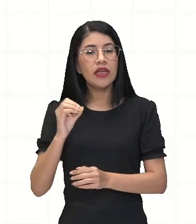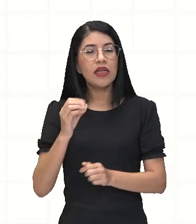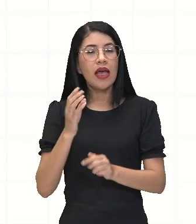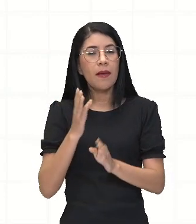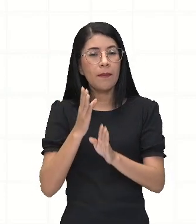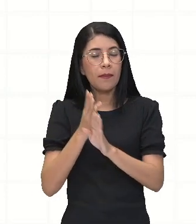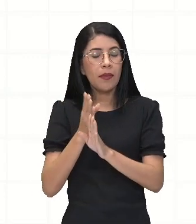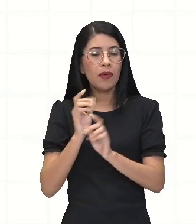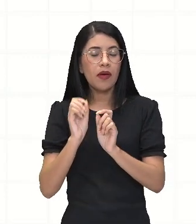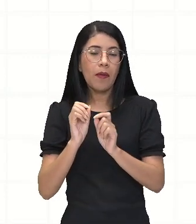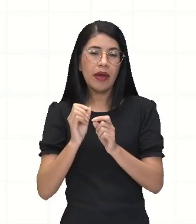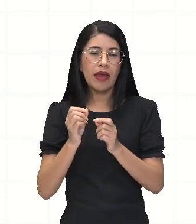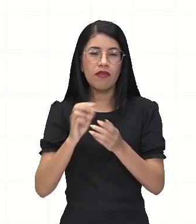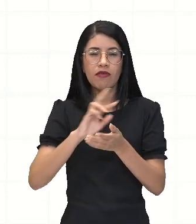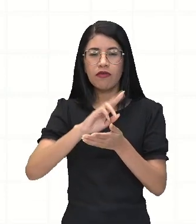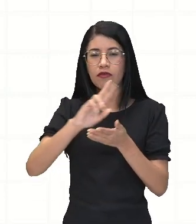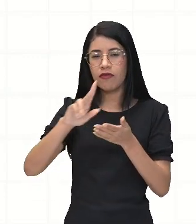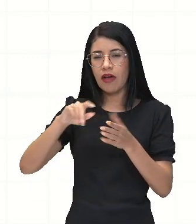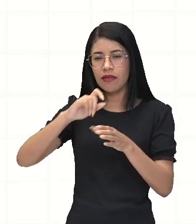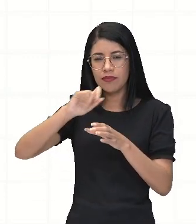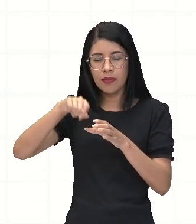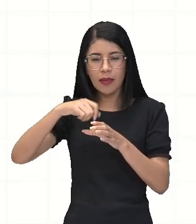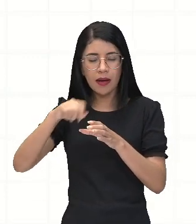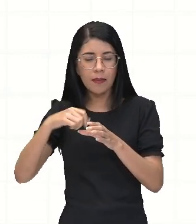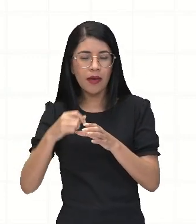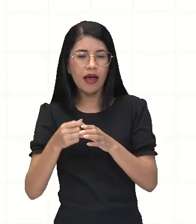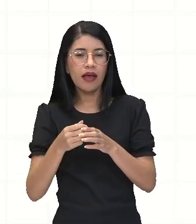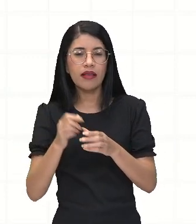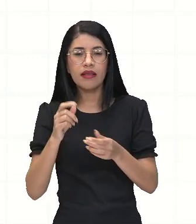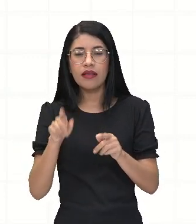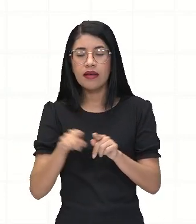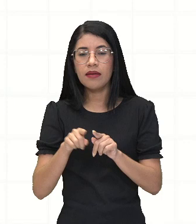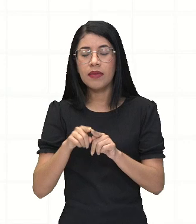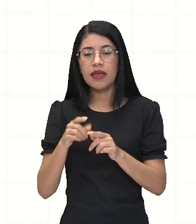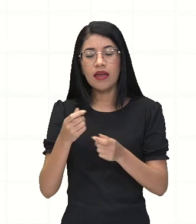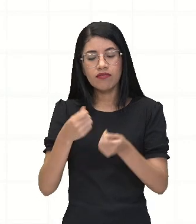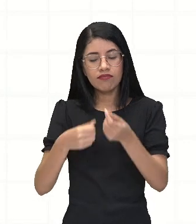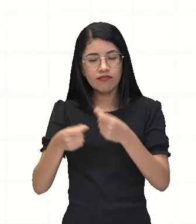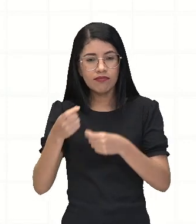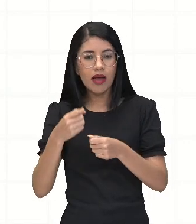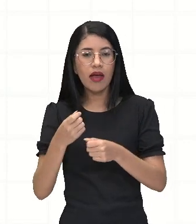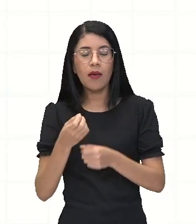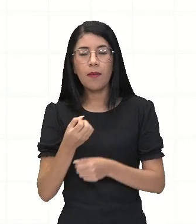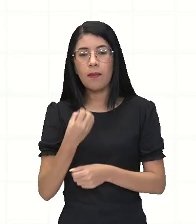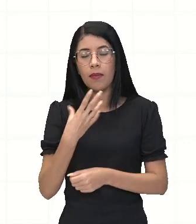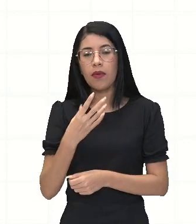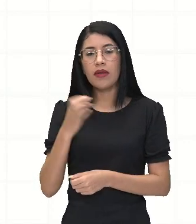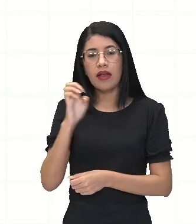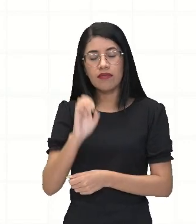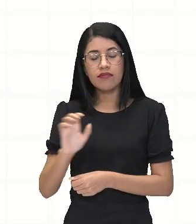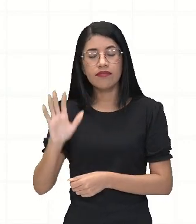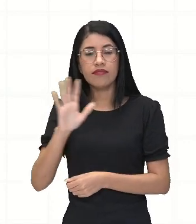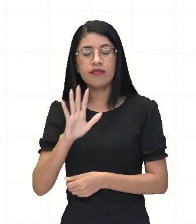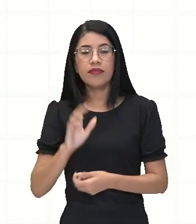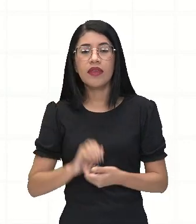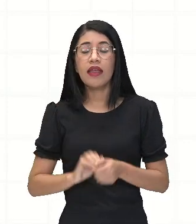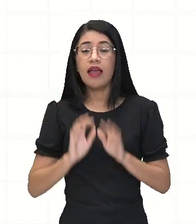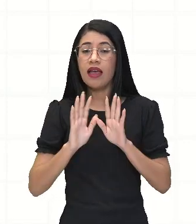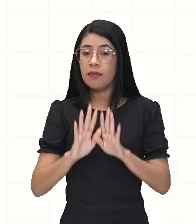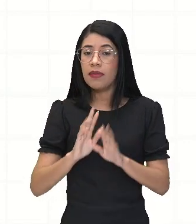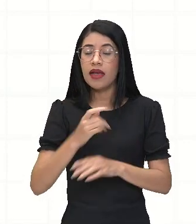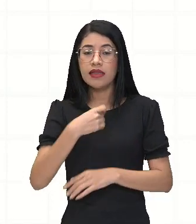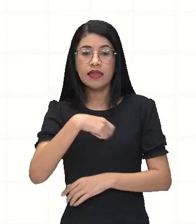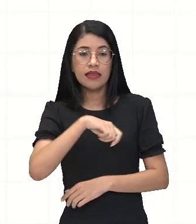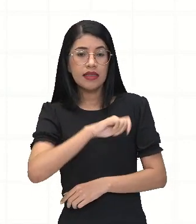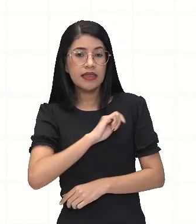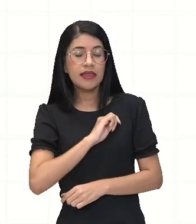das especiarias, que eram produtos muito rentáveis na Europa. A Espanha, por outro lado, ela precisa